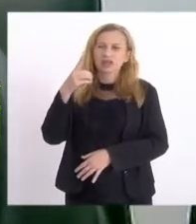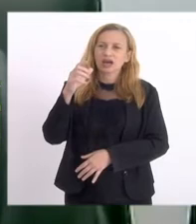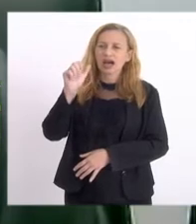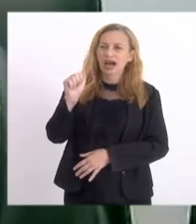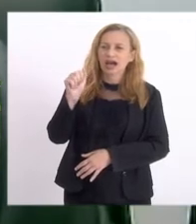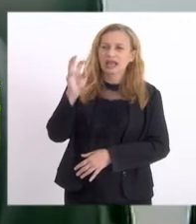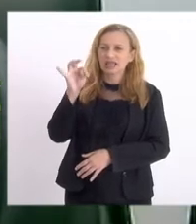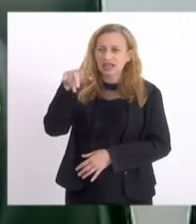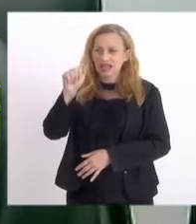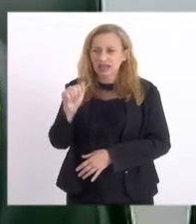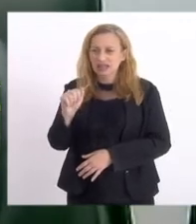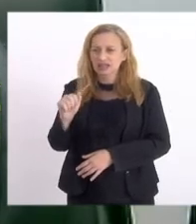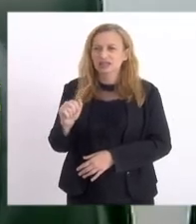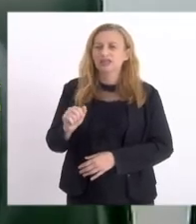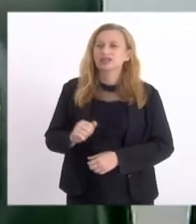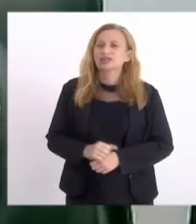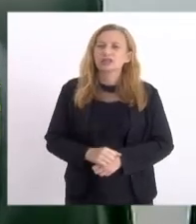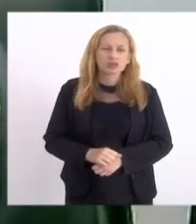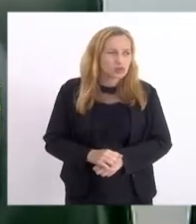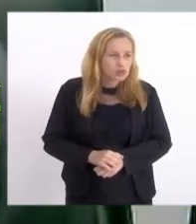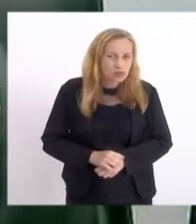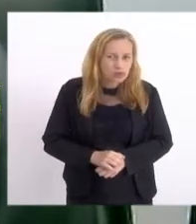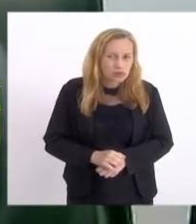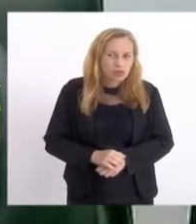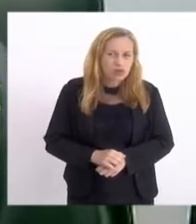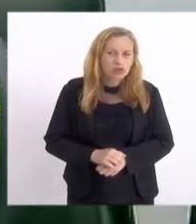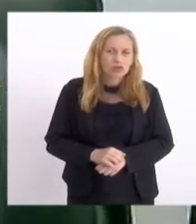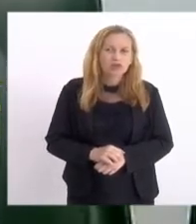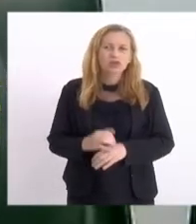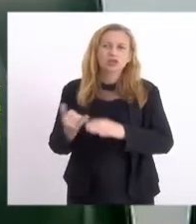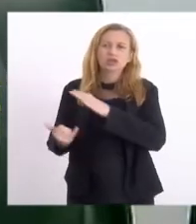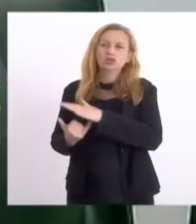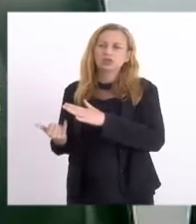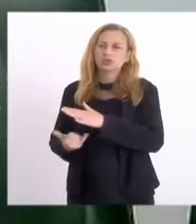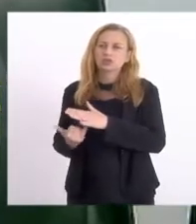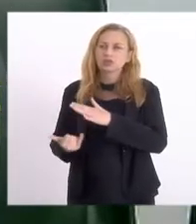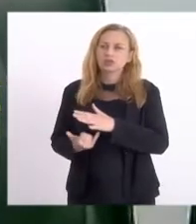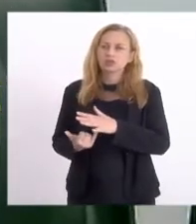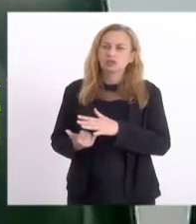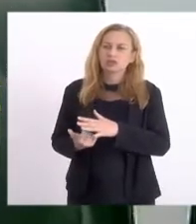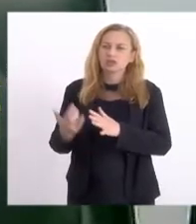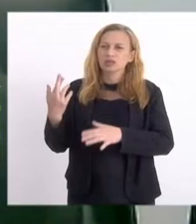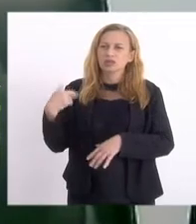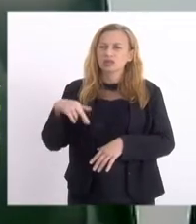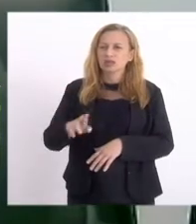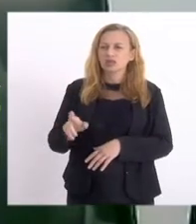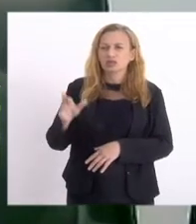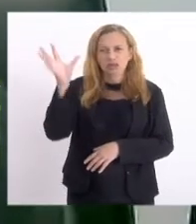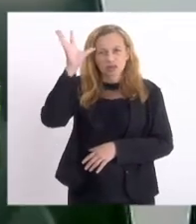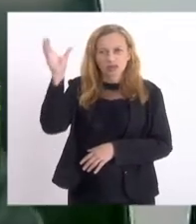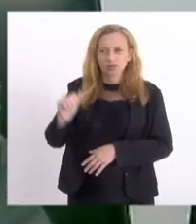Luiz Paulo, que institui o Instituto Estadual das Religiões de Matriz Africana, para o deputado Luiz Paulo.